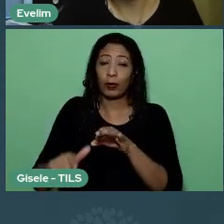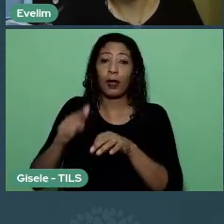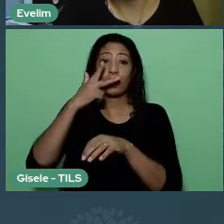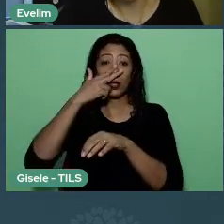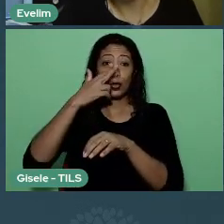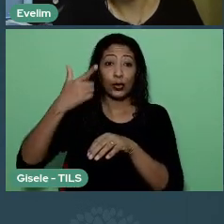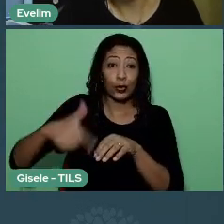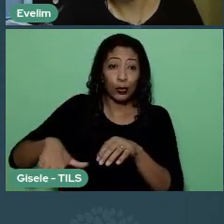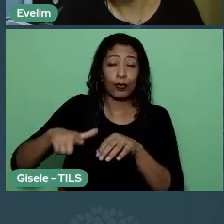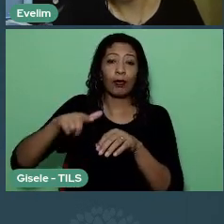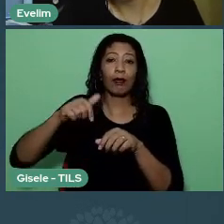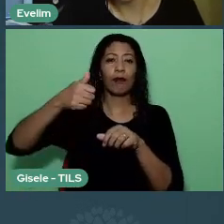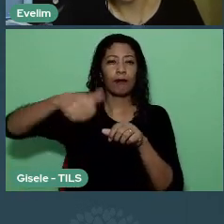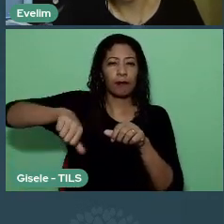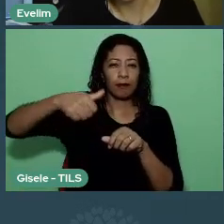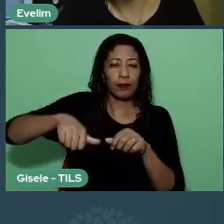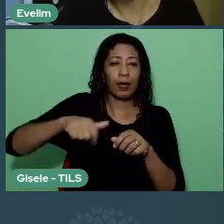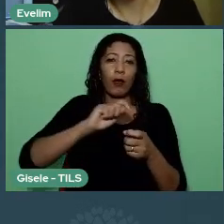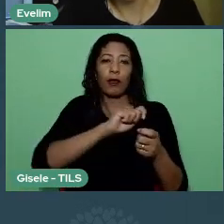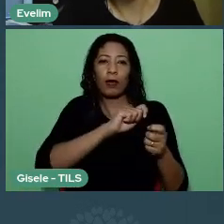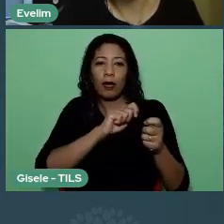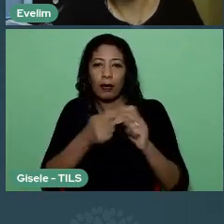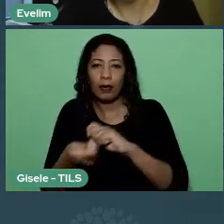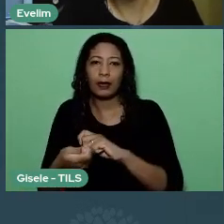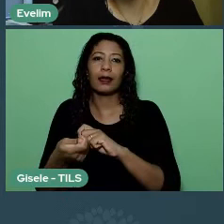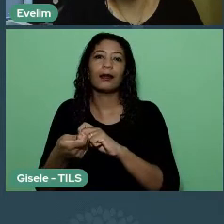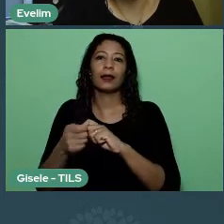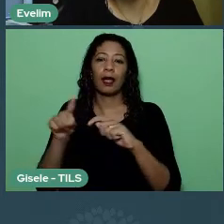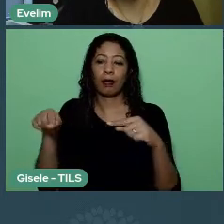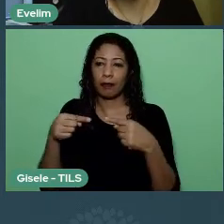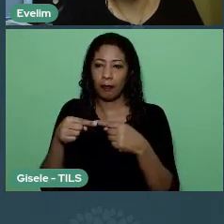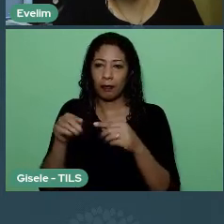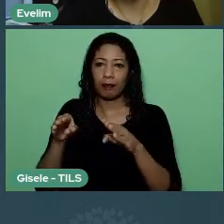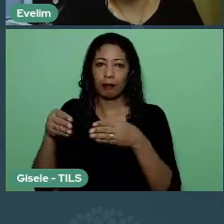para que a gente adeque o plano terapêutico